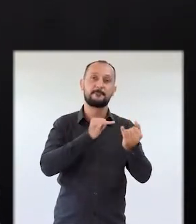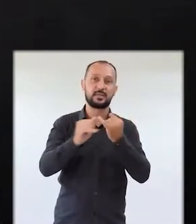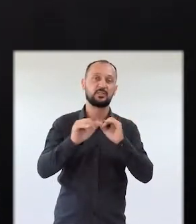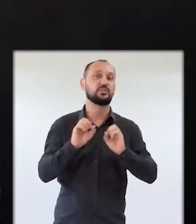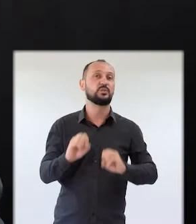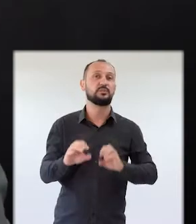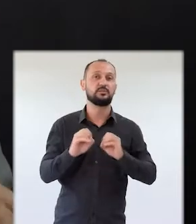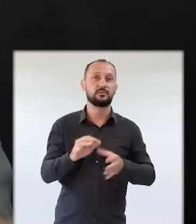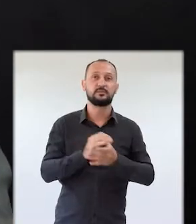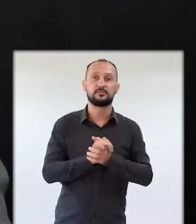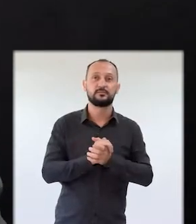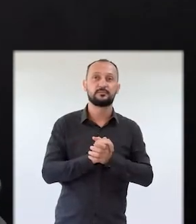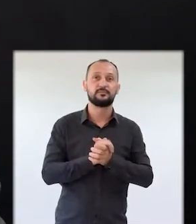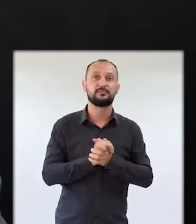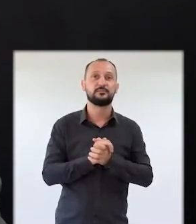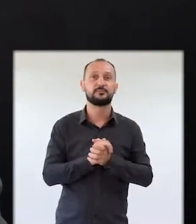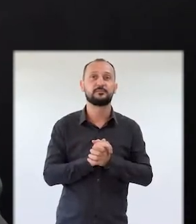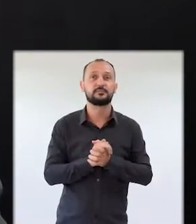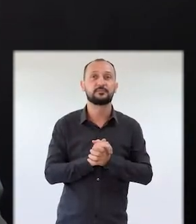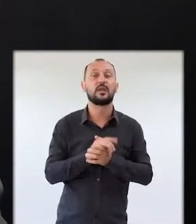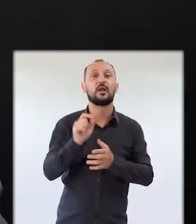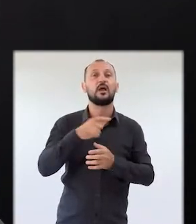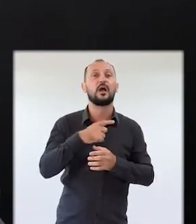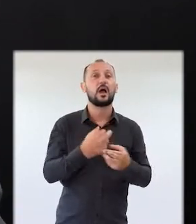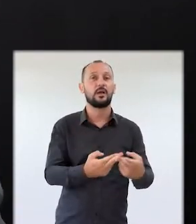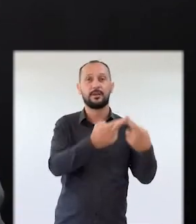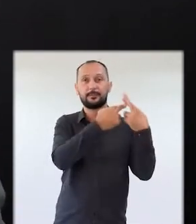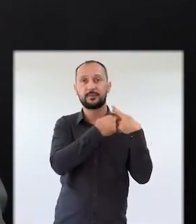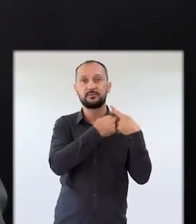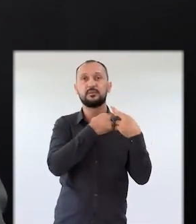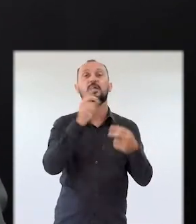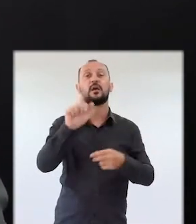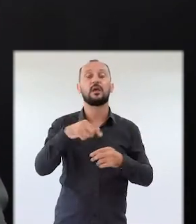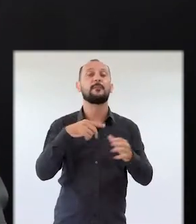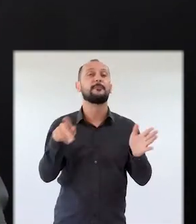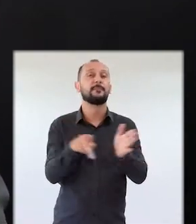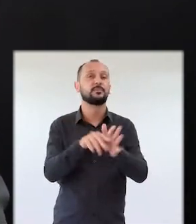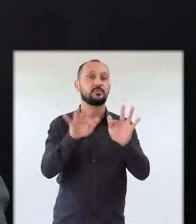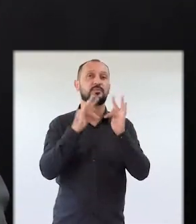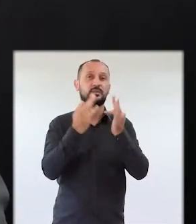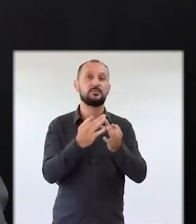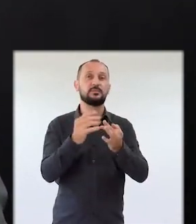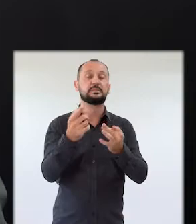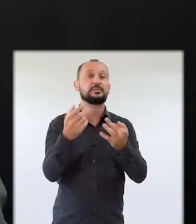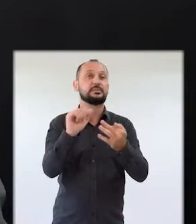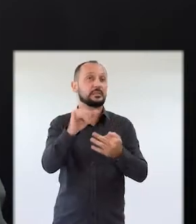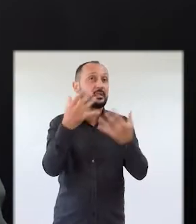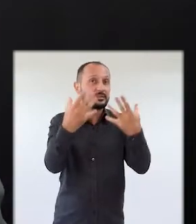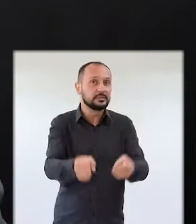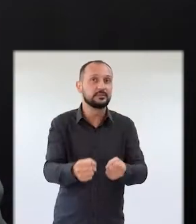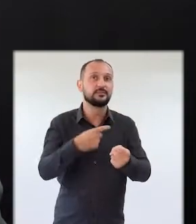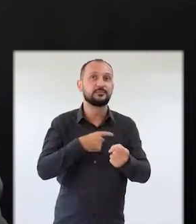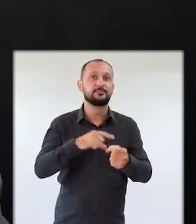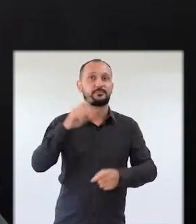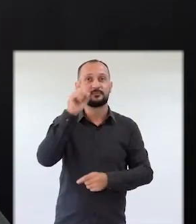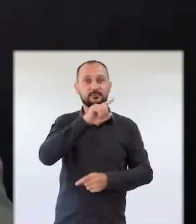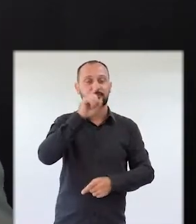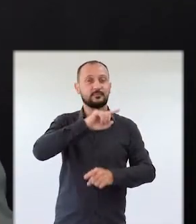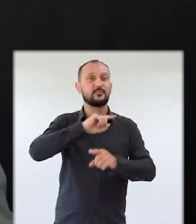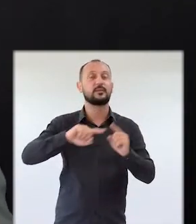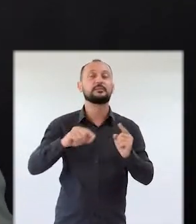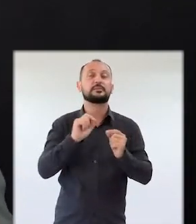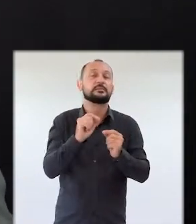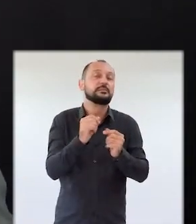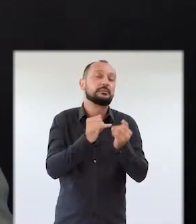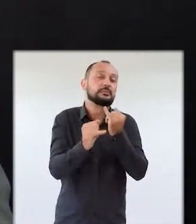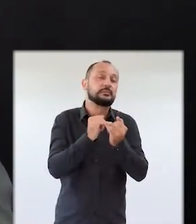Né? A maior parte da responsabilidade é da família. Se ela não assumir isso, ela falha, né, na sua tarefa. E como que os pais,